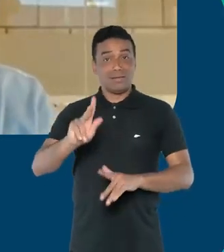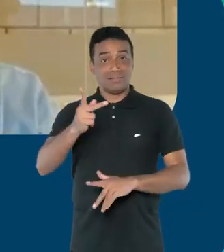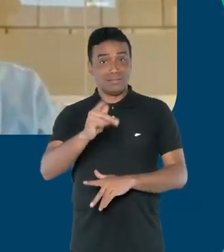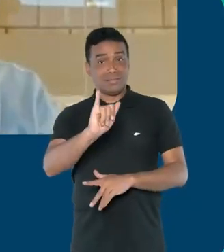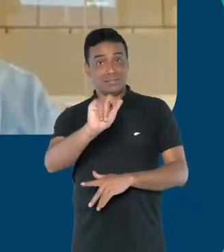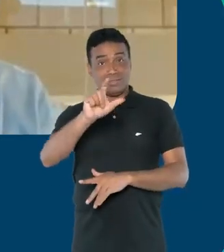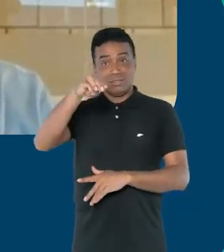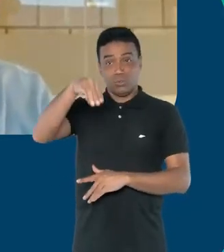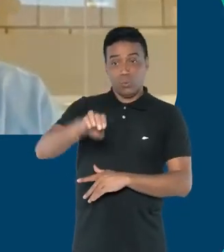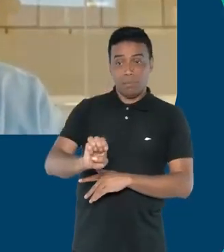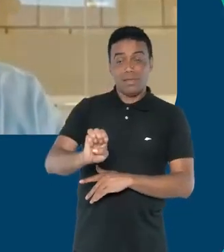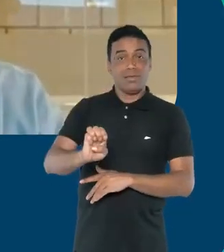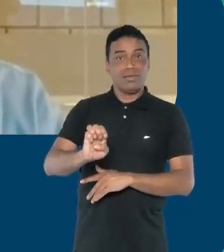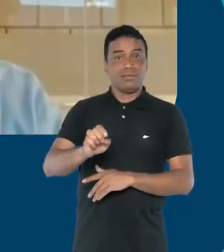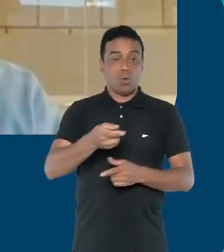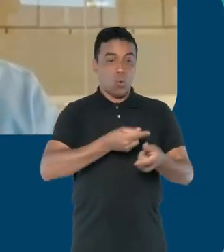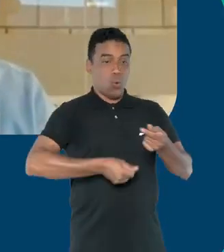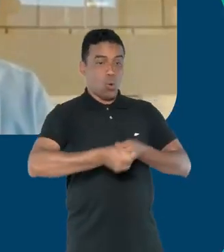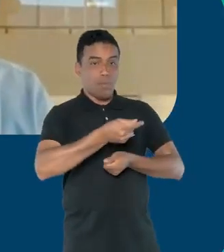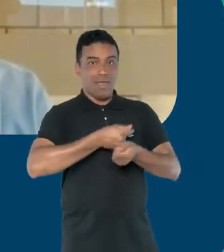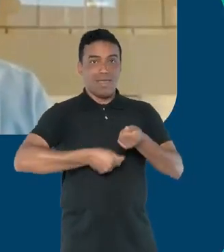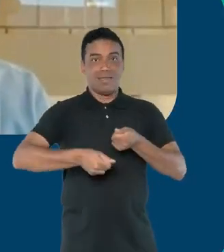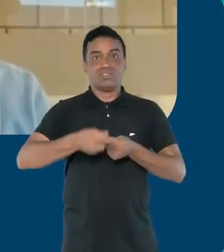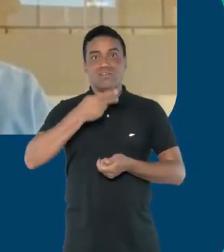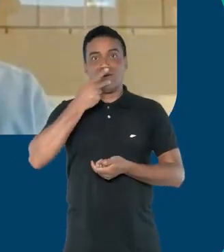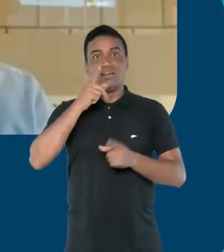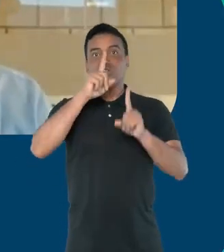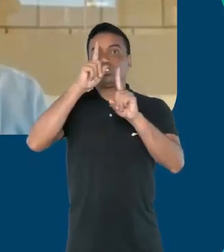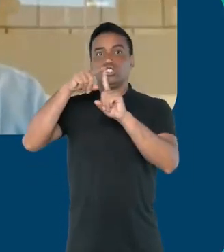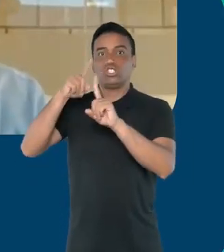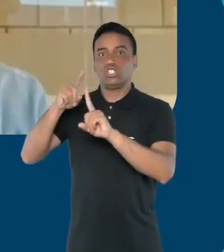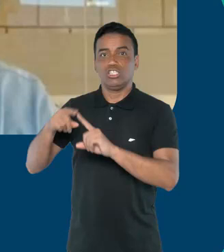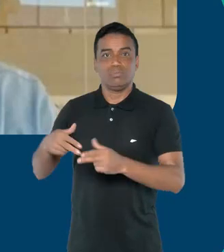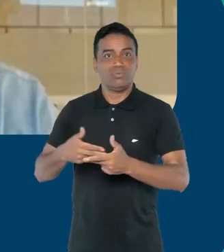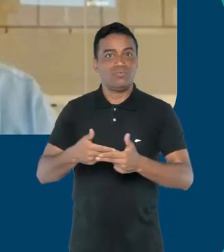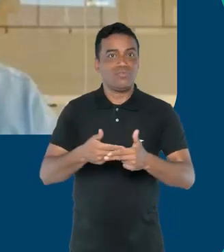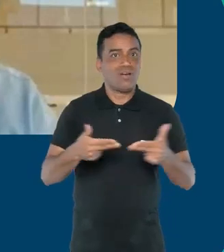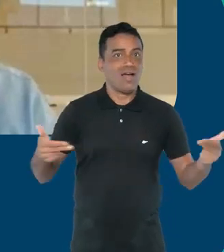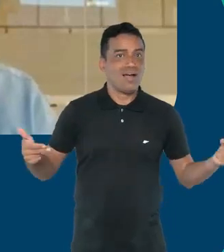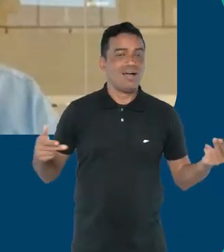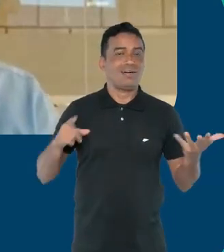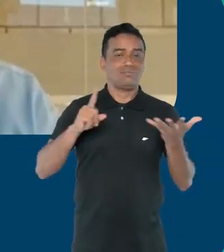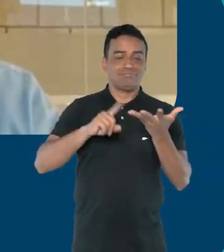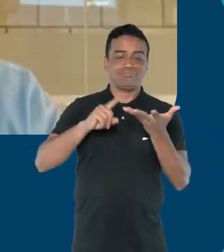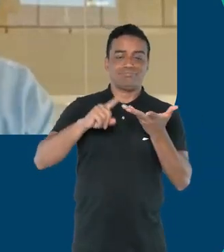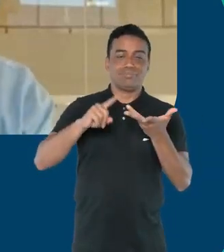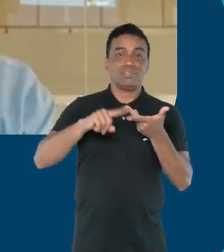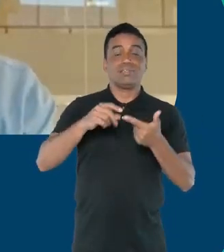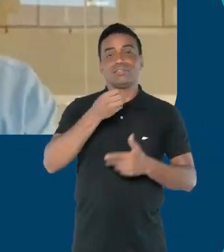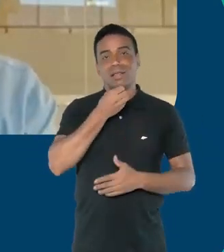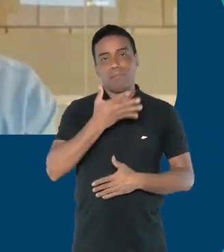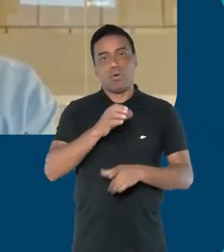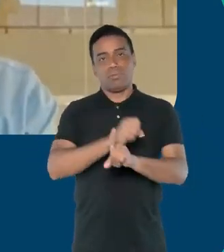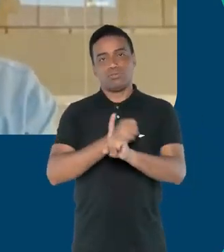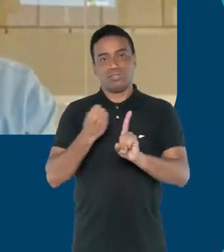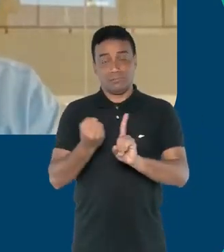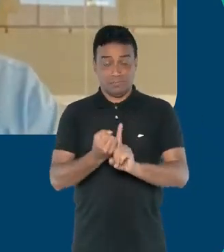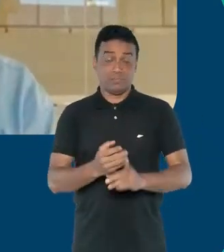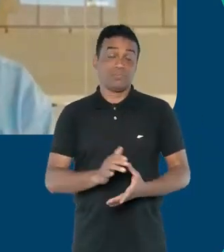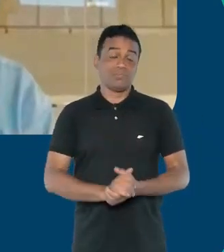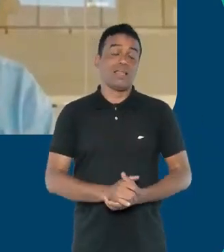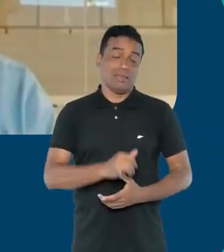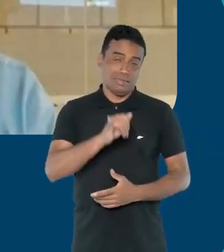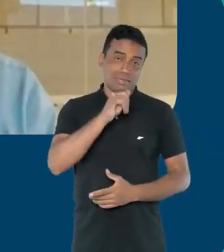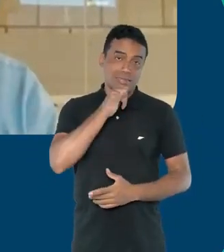Hume, a troca, né, quando ele fala comércio, ele está falando de todo tipo de comércio que seria benéfico para a sociedade.